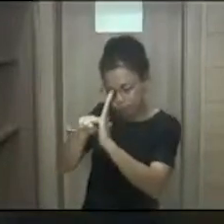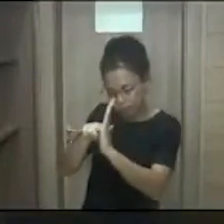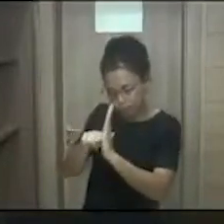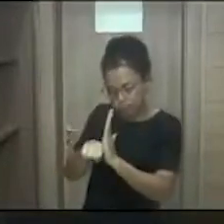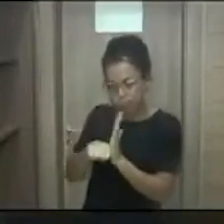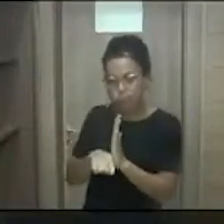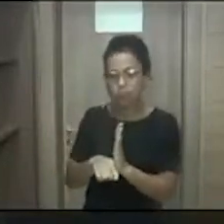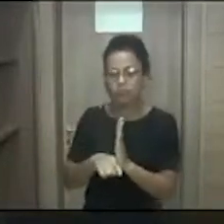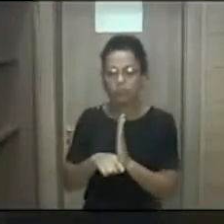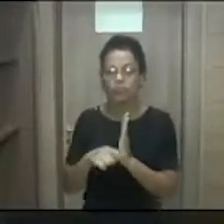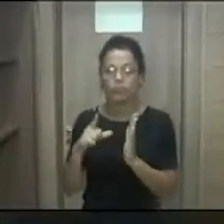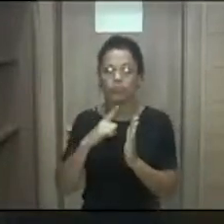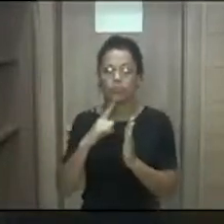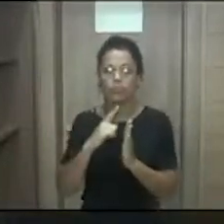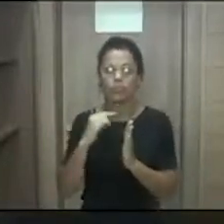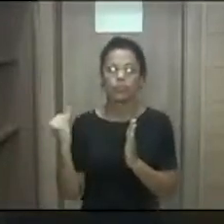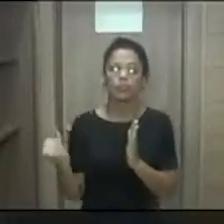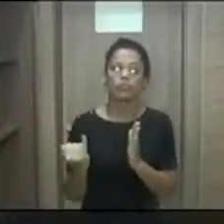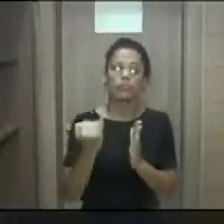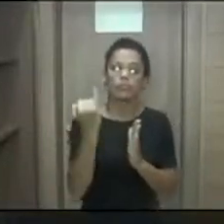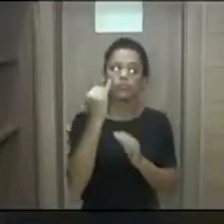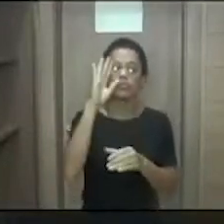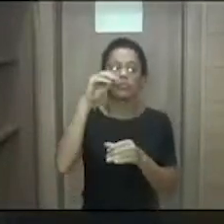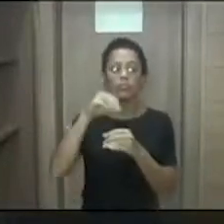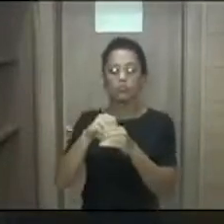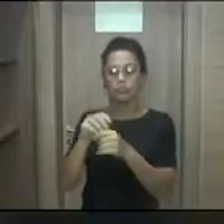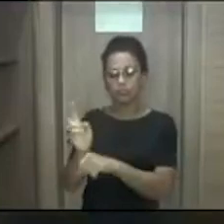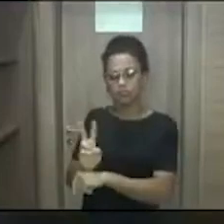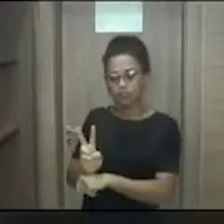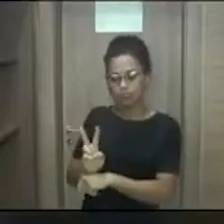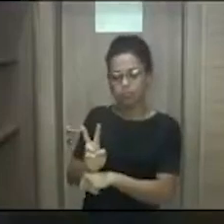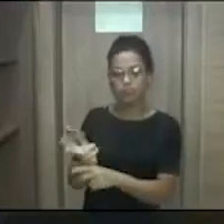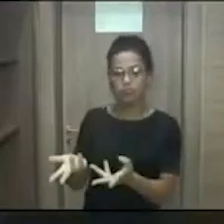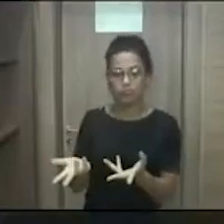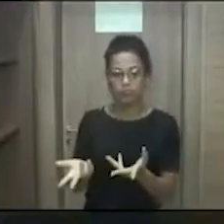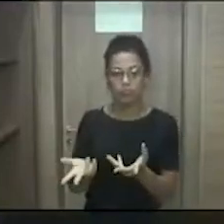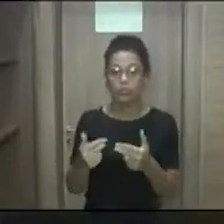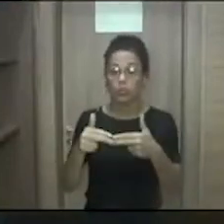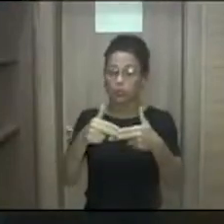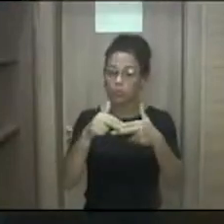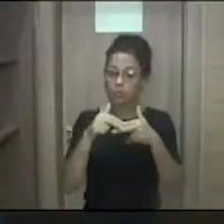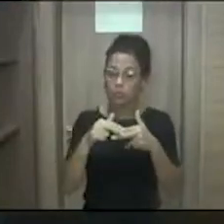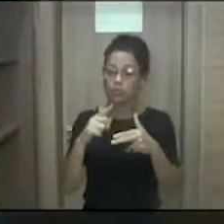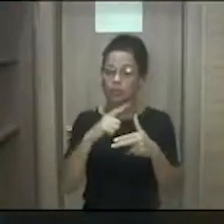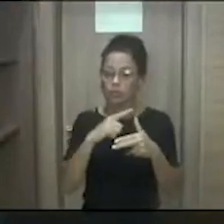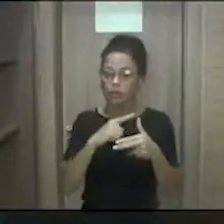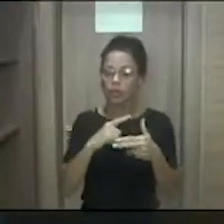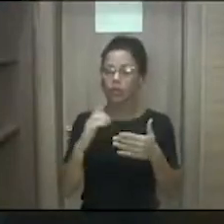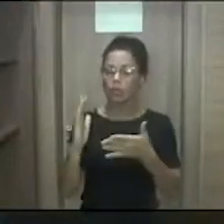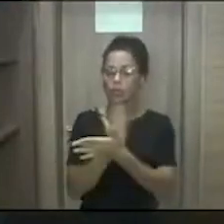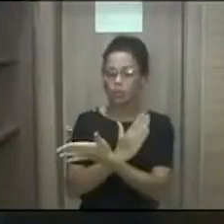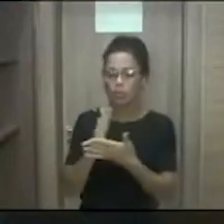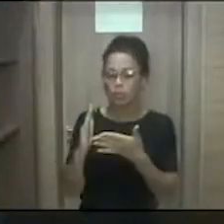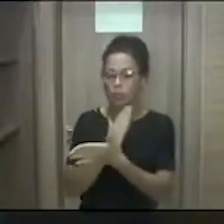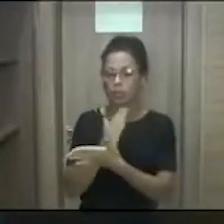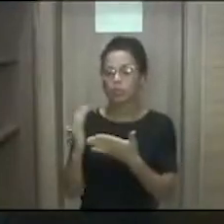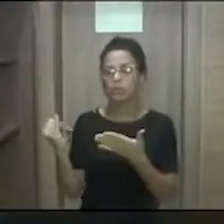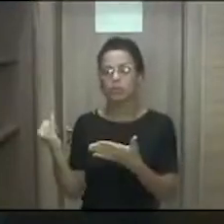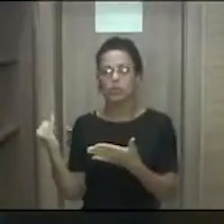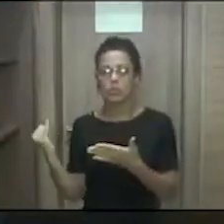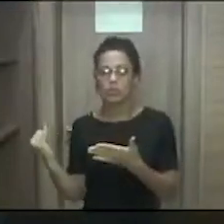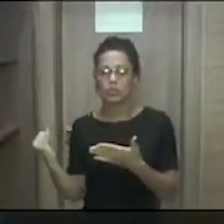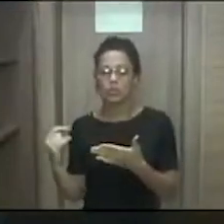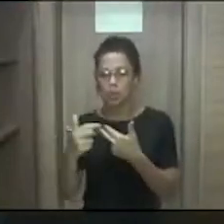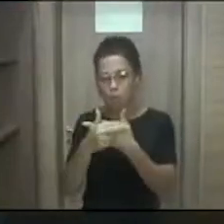o próprio eixo de pesquisa dentro do observatório, né? E com isso vai trazendo as lacunas importantes que o